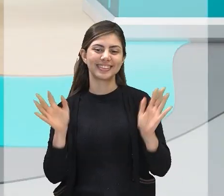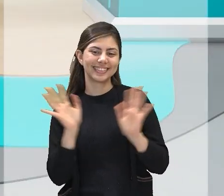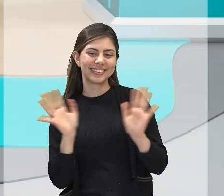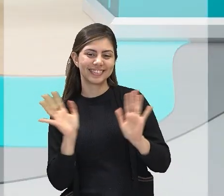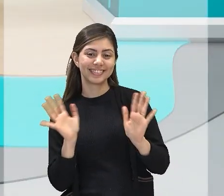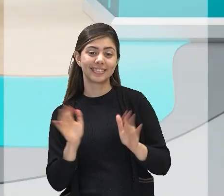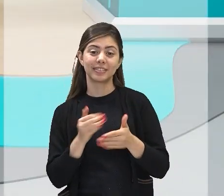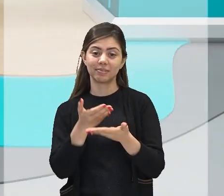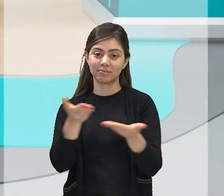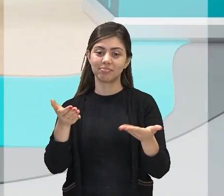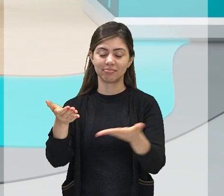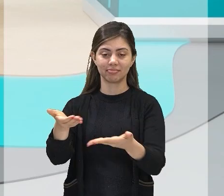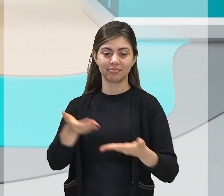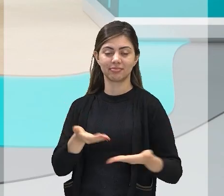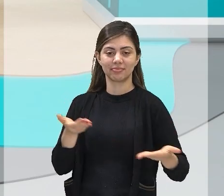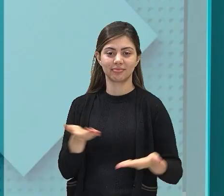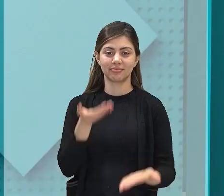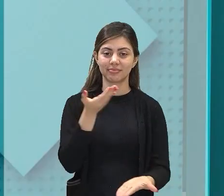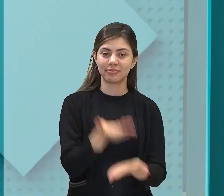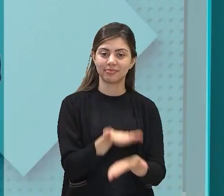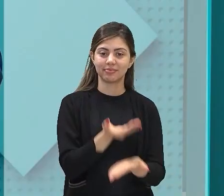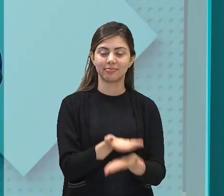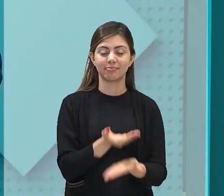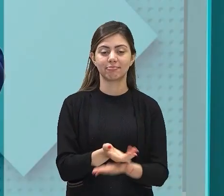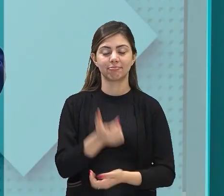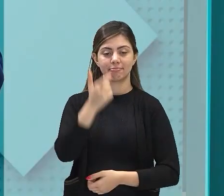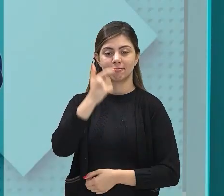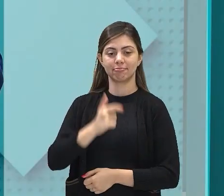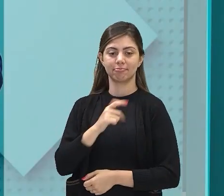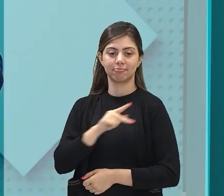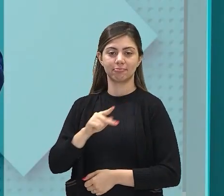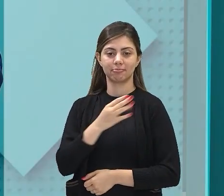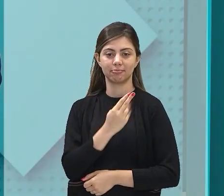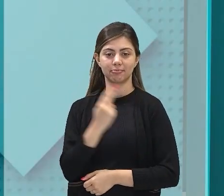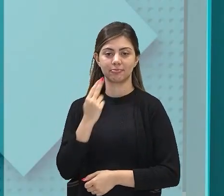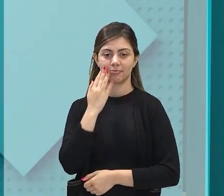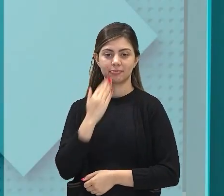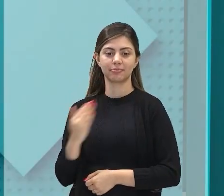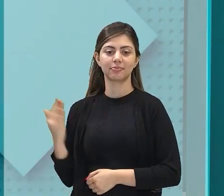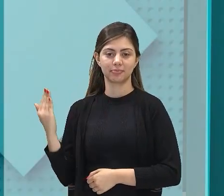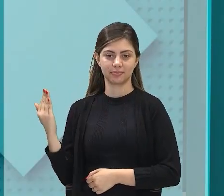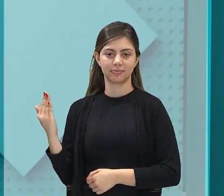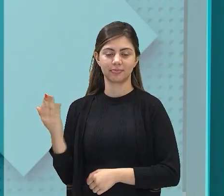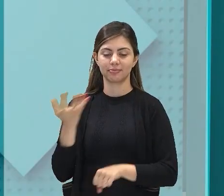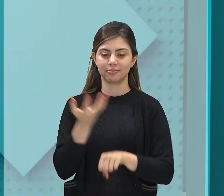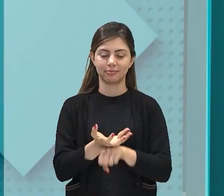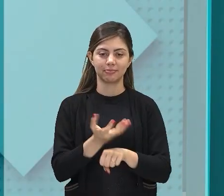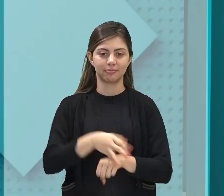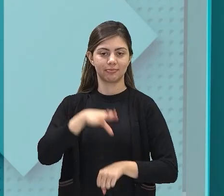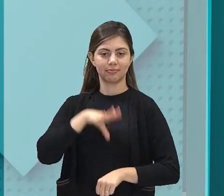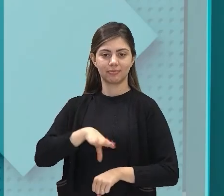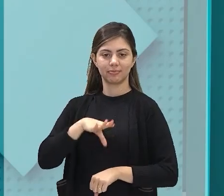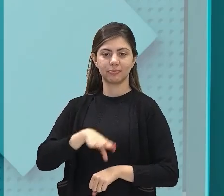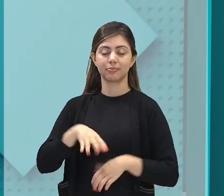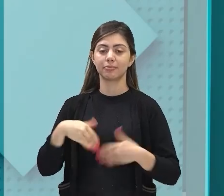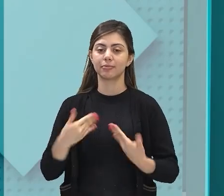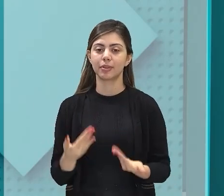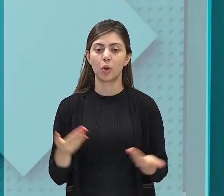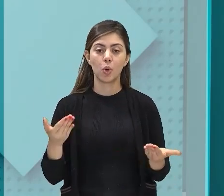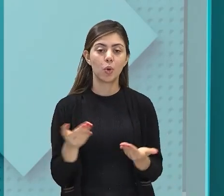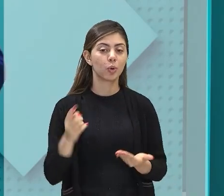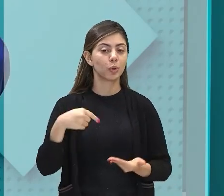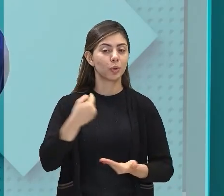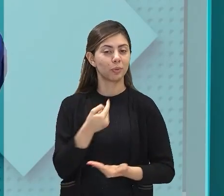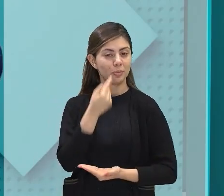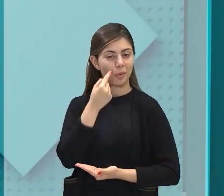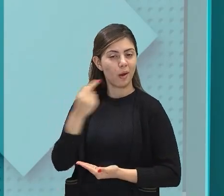Olá, bem-vindos à nossa aula. Eu sou a professora Dinanci Silva, de Língua Portuguesa, e hoje nós vamos